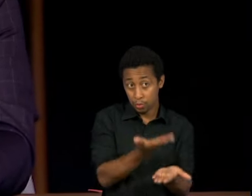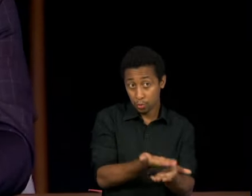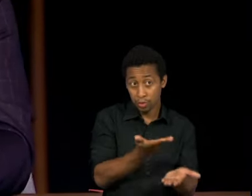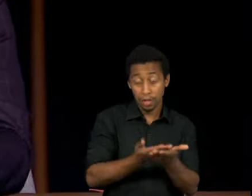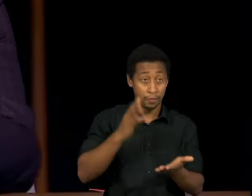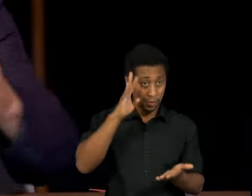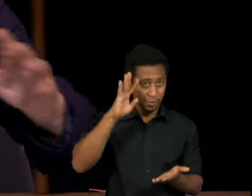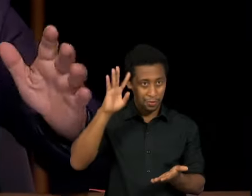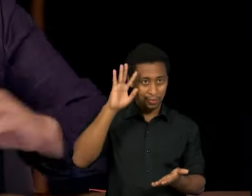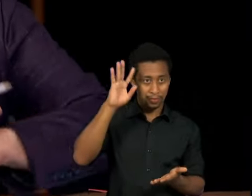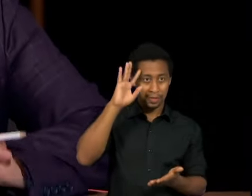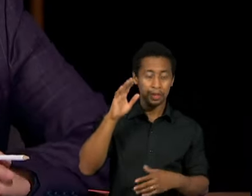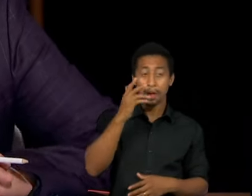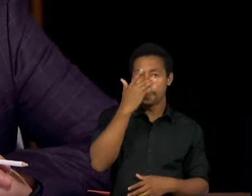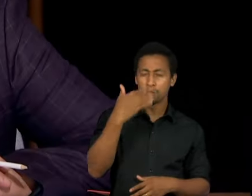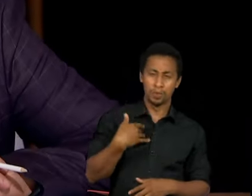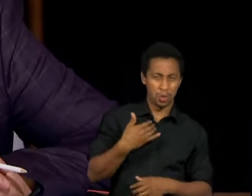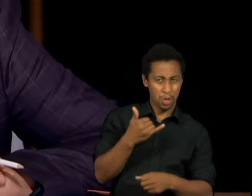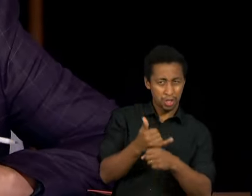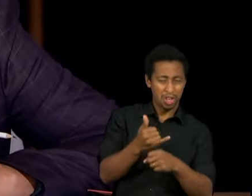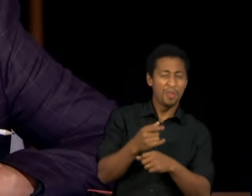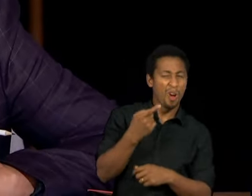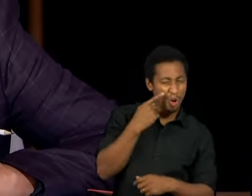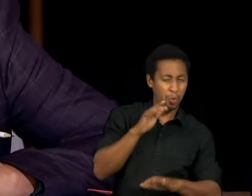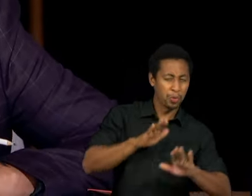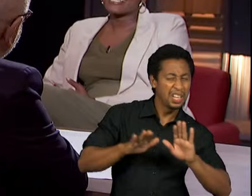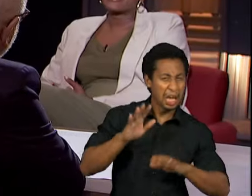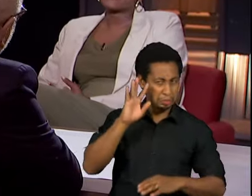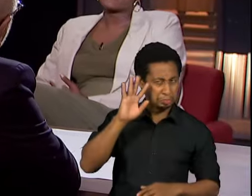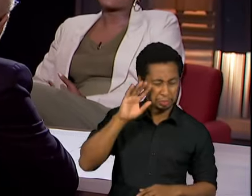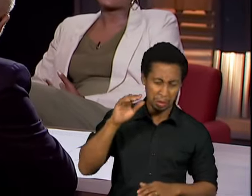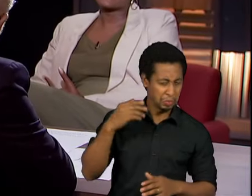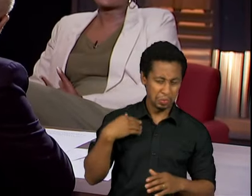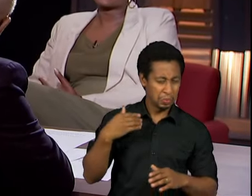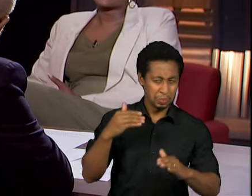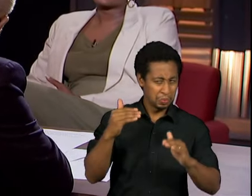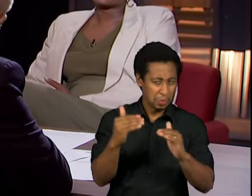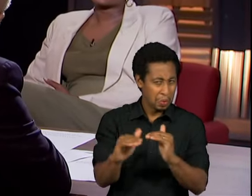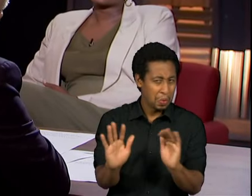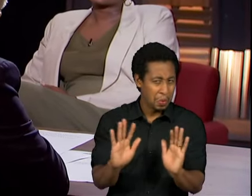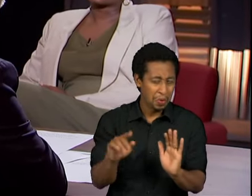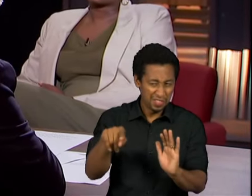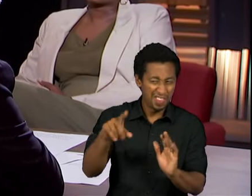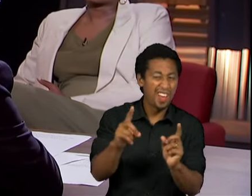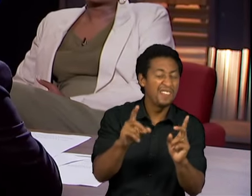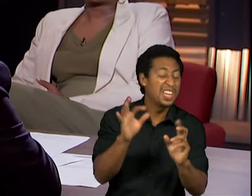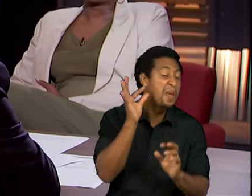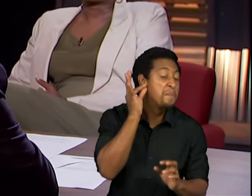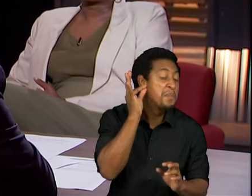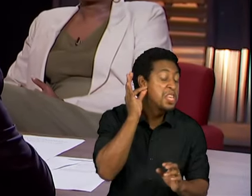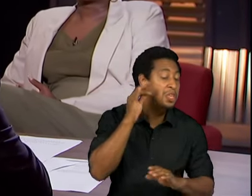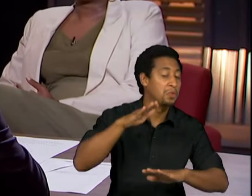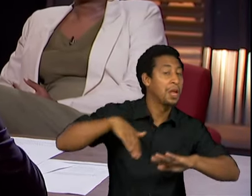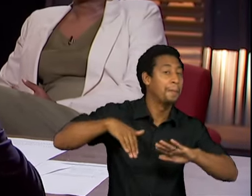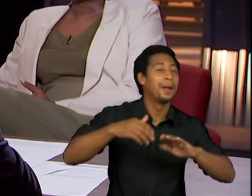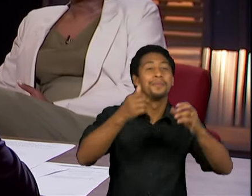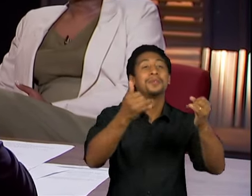falou que ó esse negócio aí você vai acabar vendendo brinco na praia o negócio assim não é o que que você tem a dizer para ser o